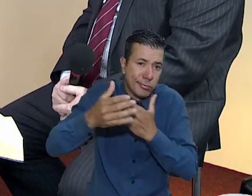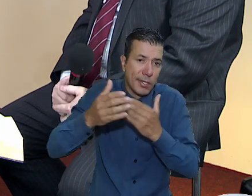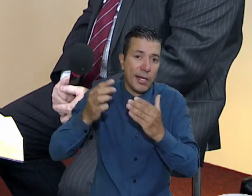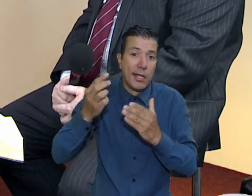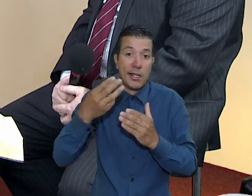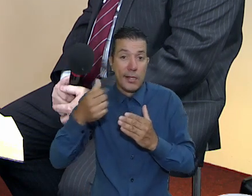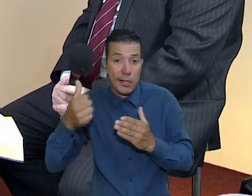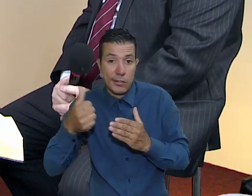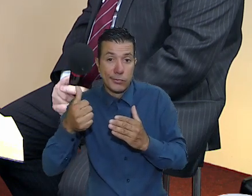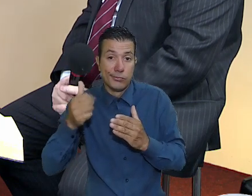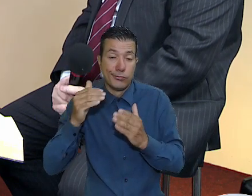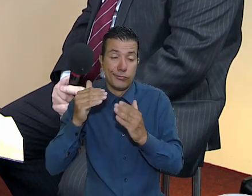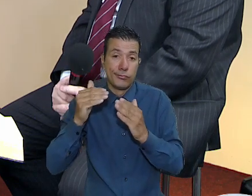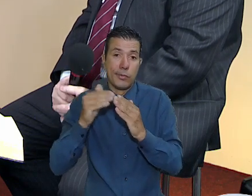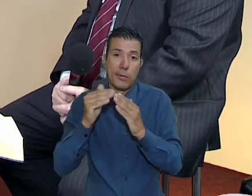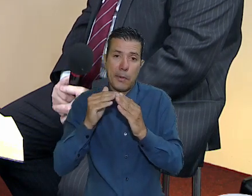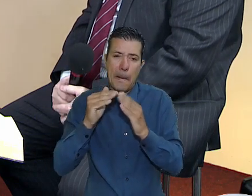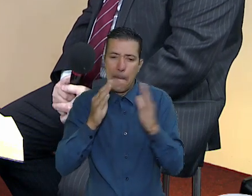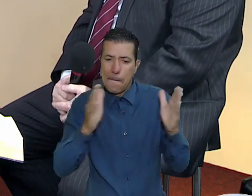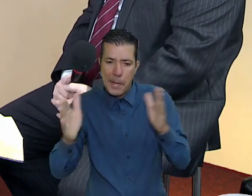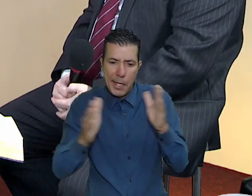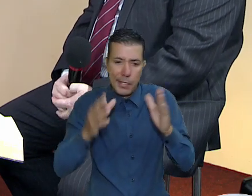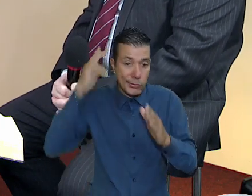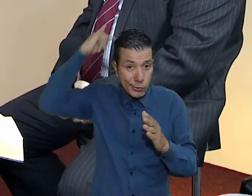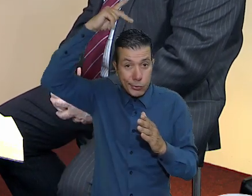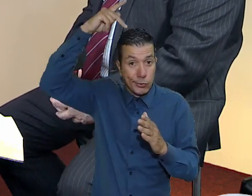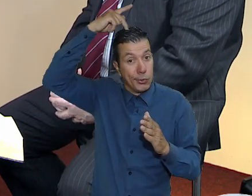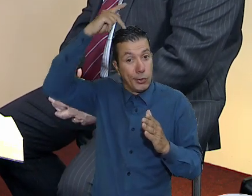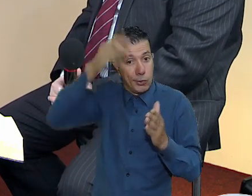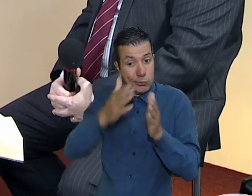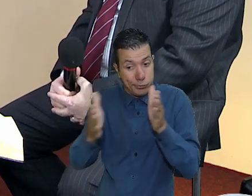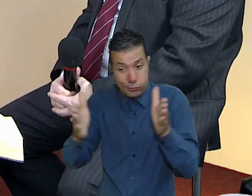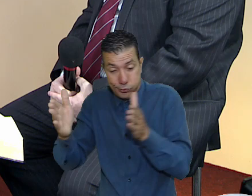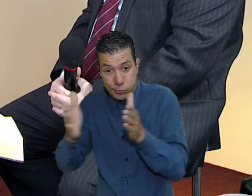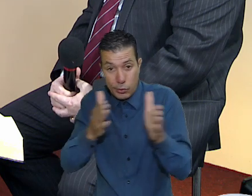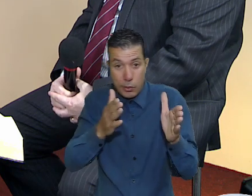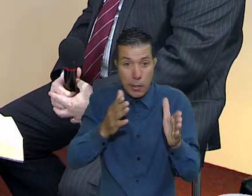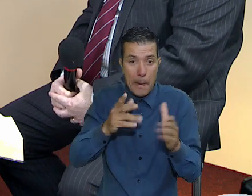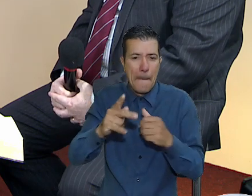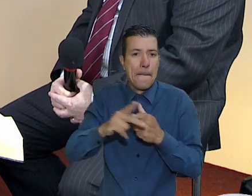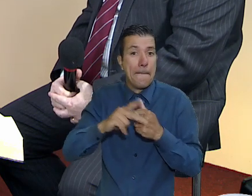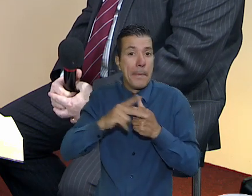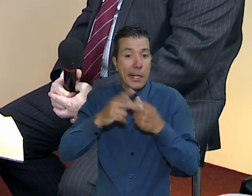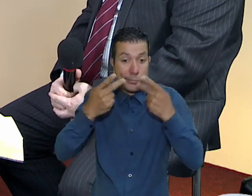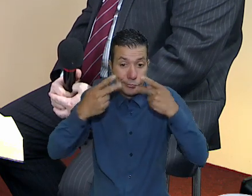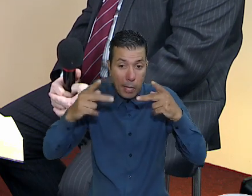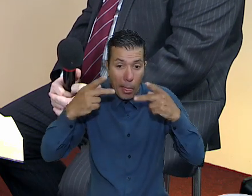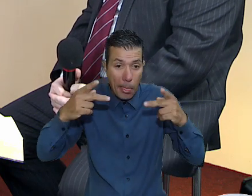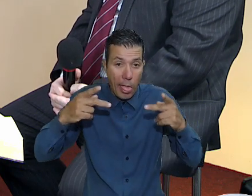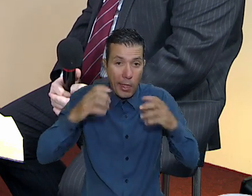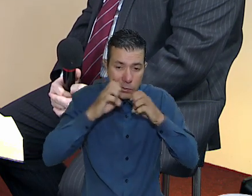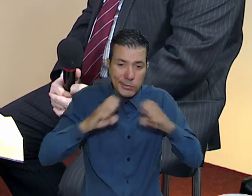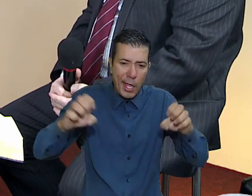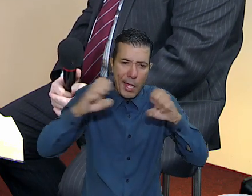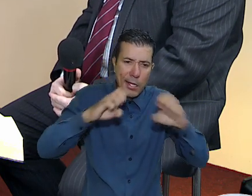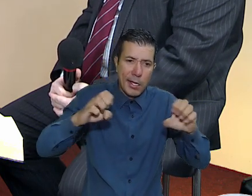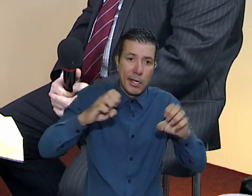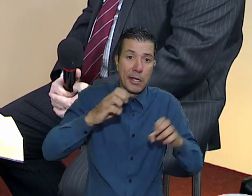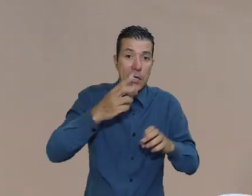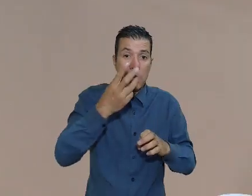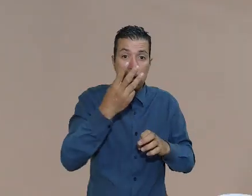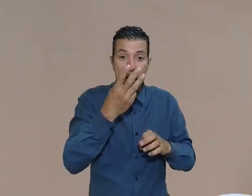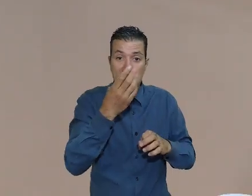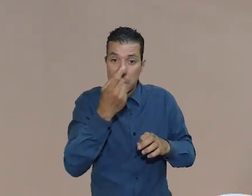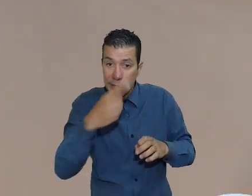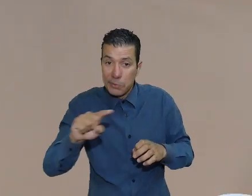Você deve recordar ali no período do Pentecostes, no dia de Pentecostes, quando Pedro ele prega o Evangelho e aproximadamente ali 3